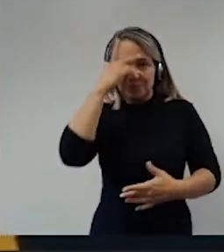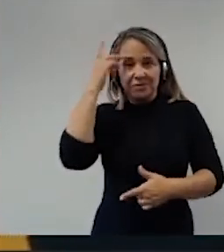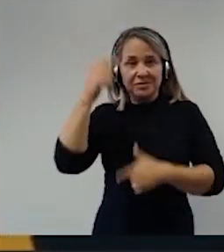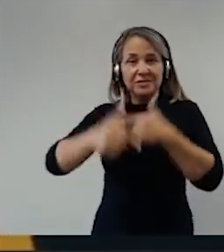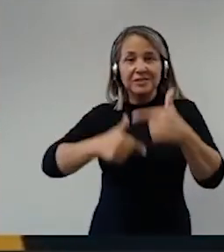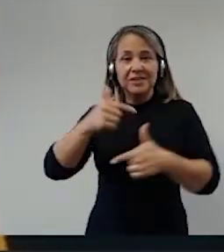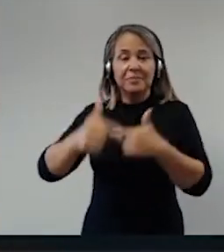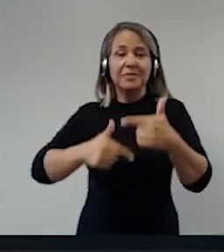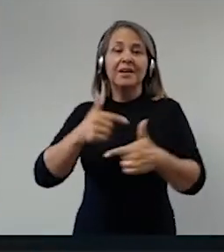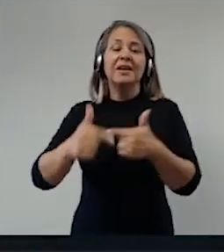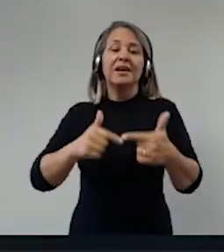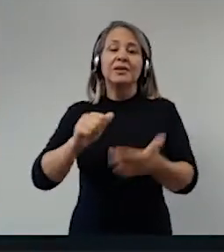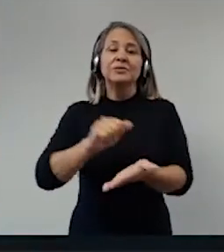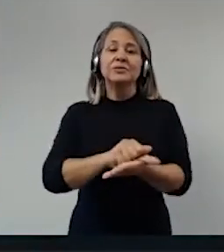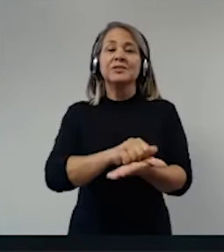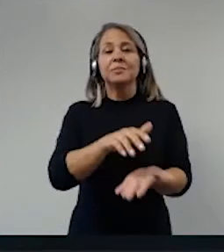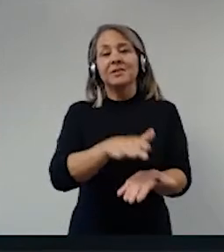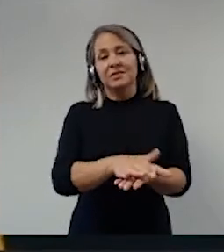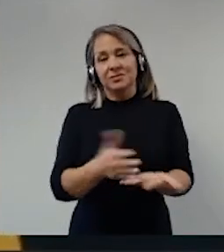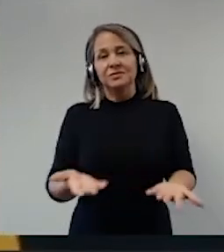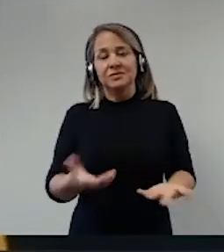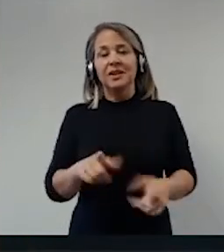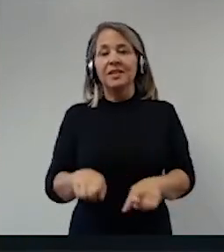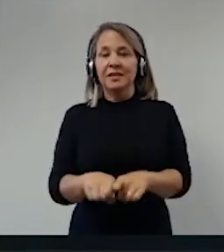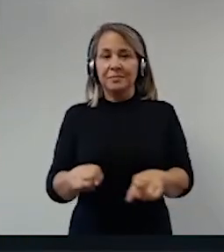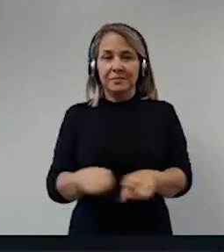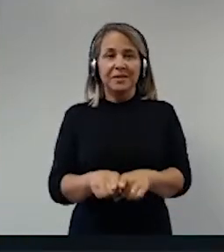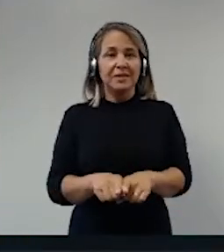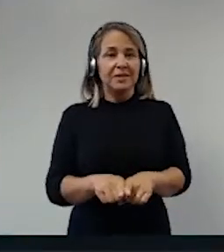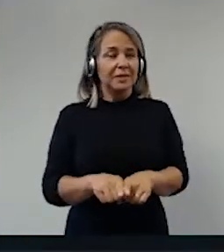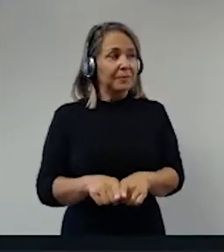de aplicativos, né? E a fragilidade